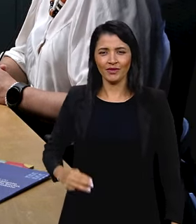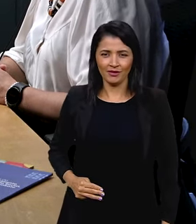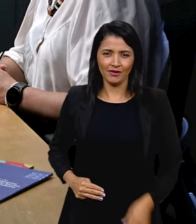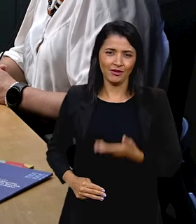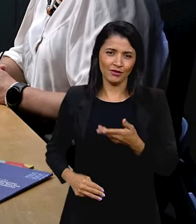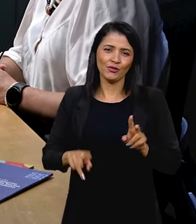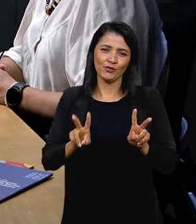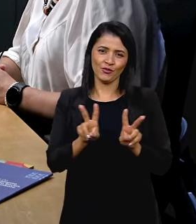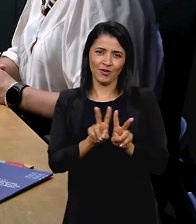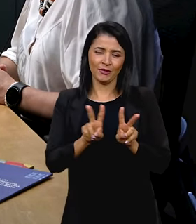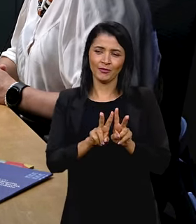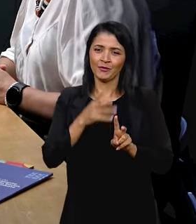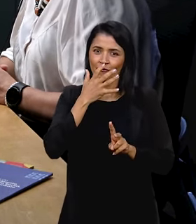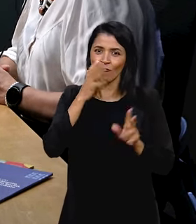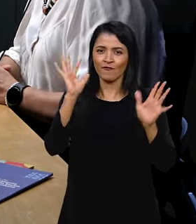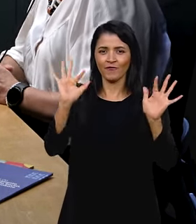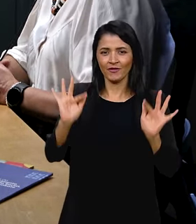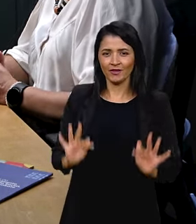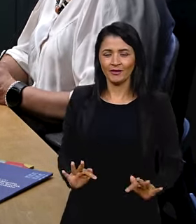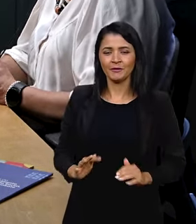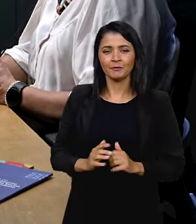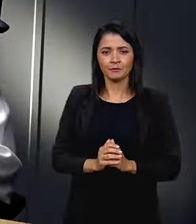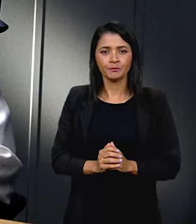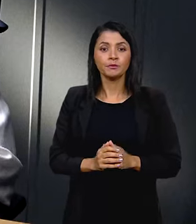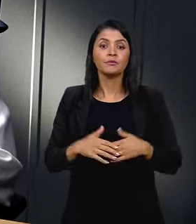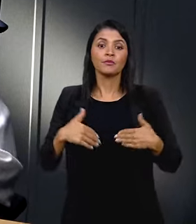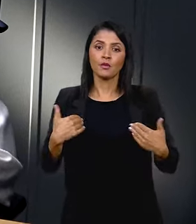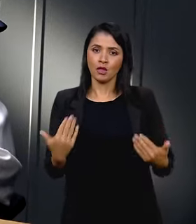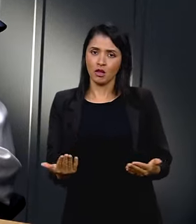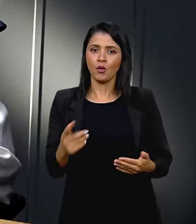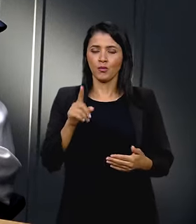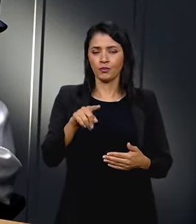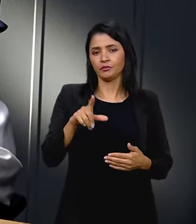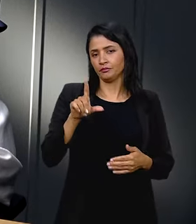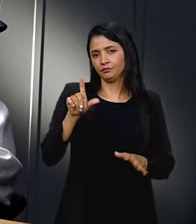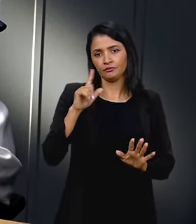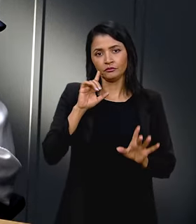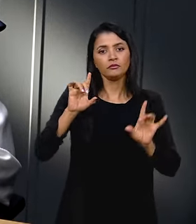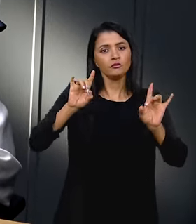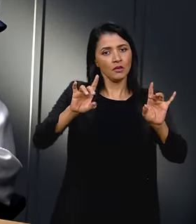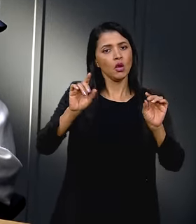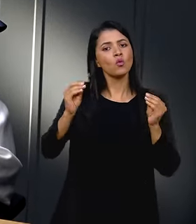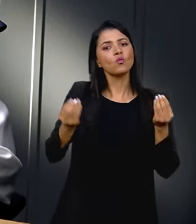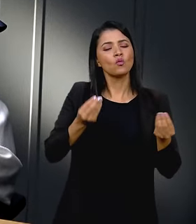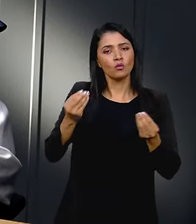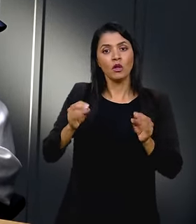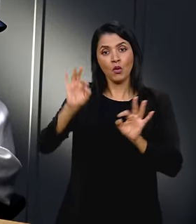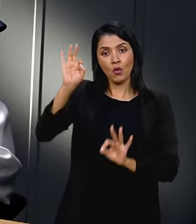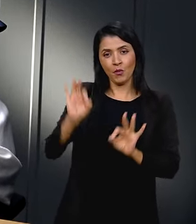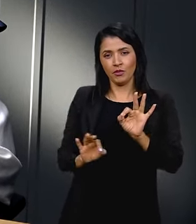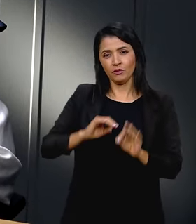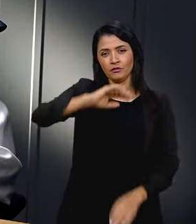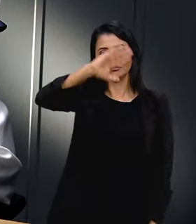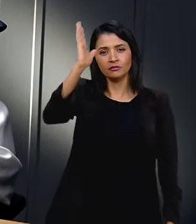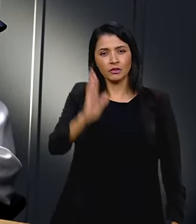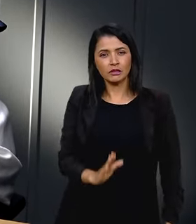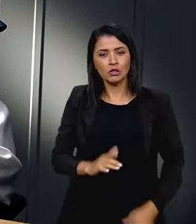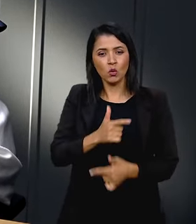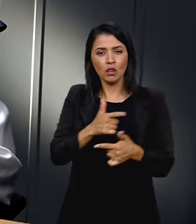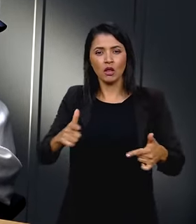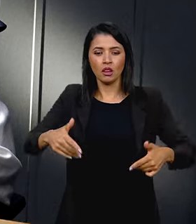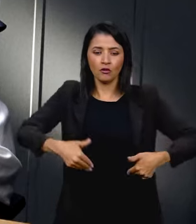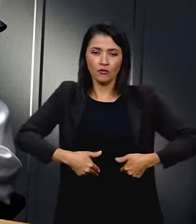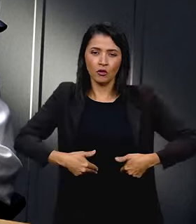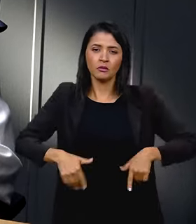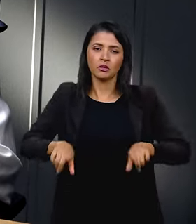eh Wellington Dias bem eh de um lado além do é só destacar que além do Plano Brasil sem fome a